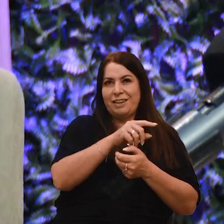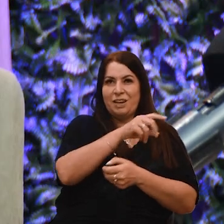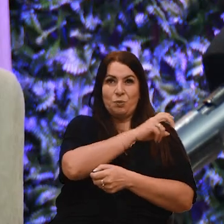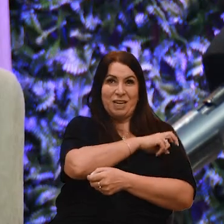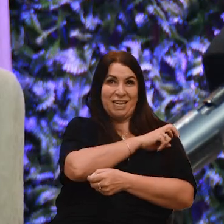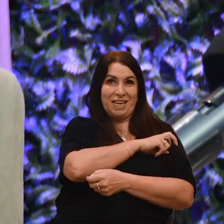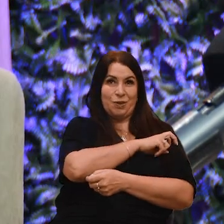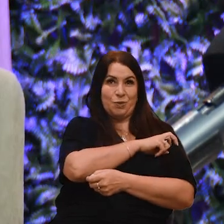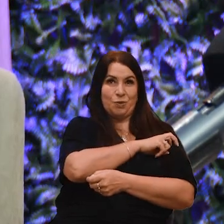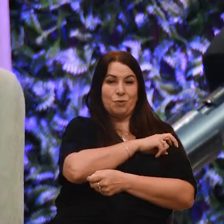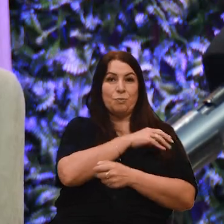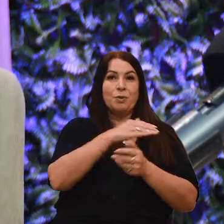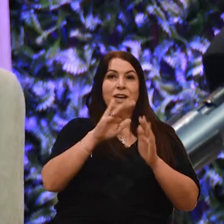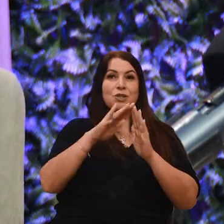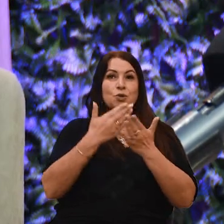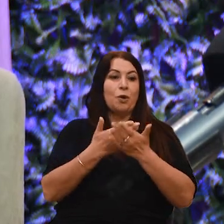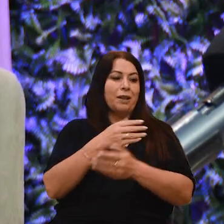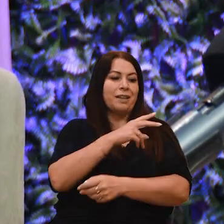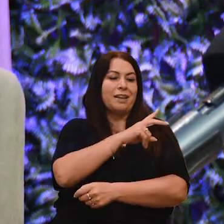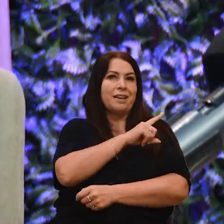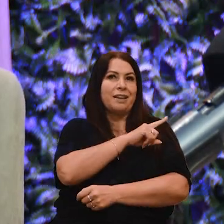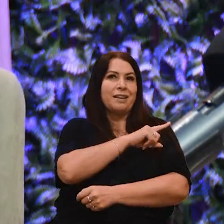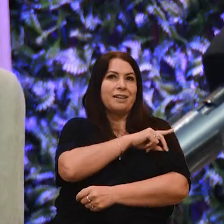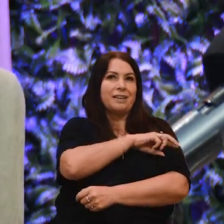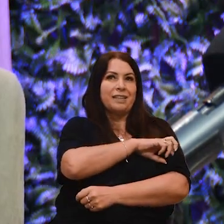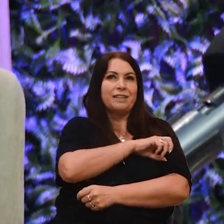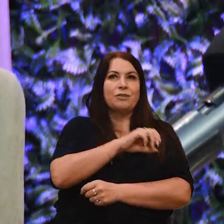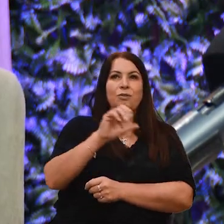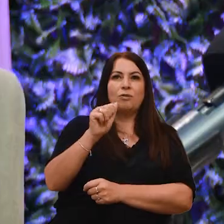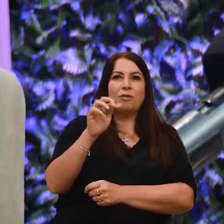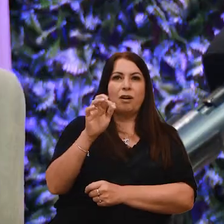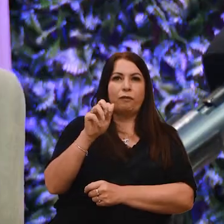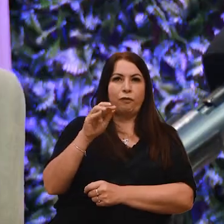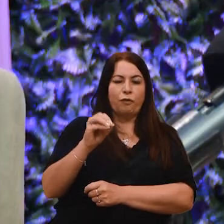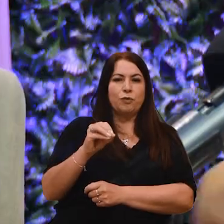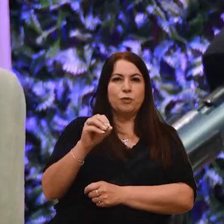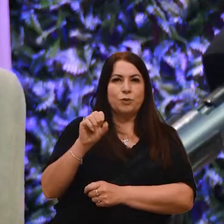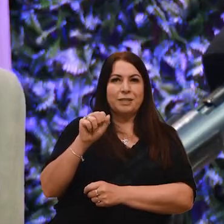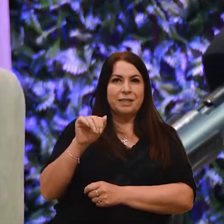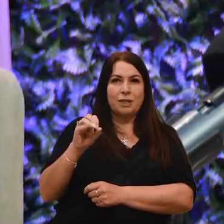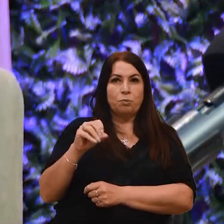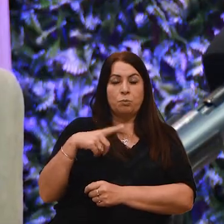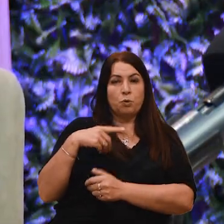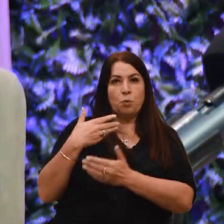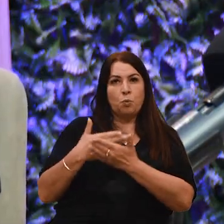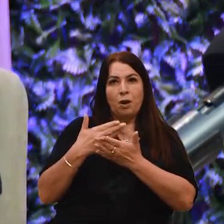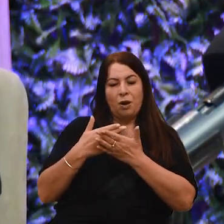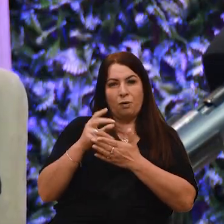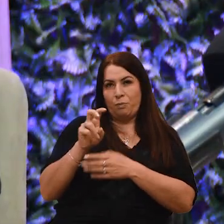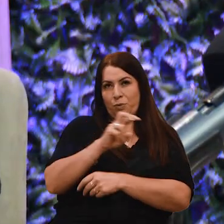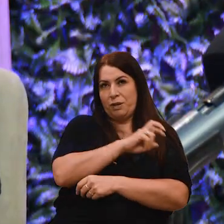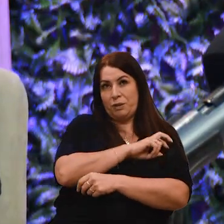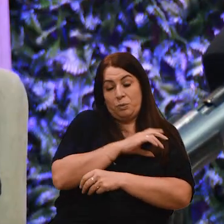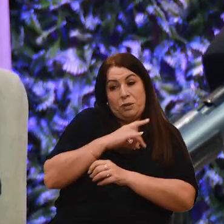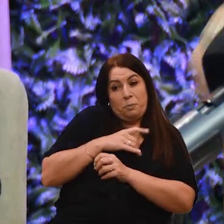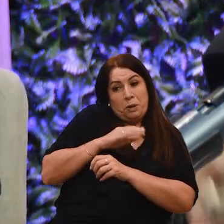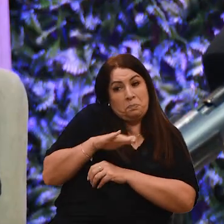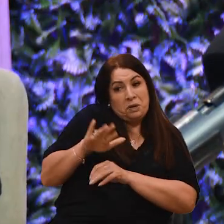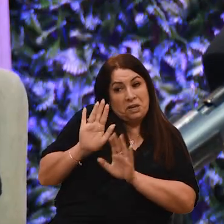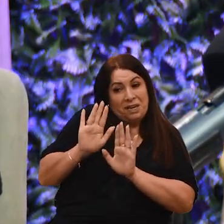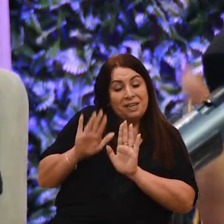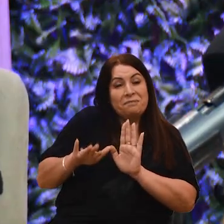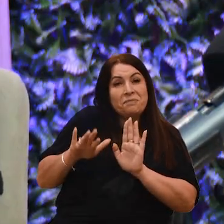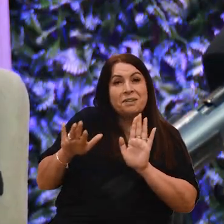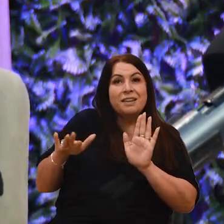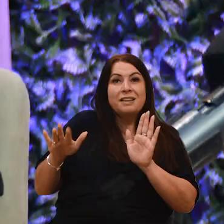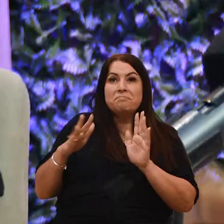era uma escola que só tinha até o 5º, lá no Afonso Seco. Eu achei muito engraçado, porque eu não dou aula para o 5º, eu digo, eu tenho até medo dos pequenininhos,